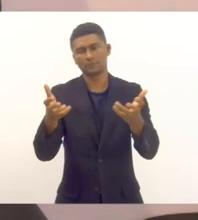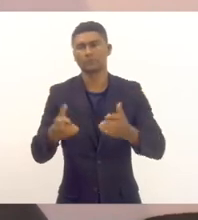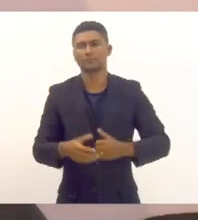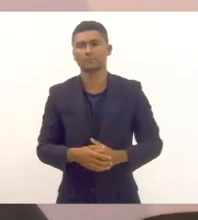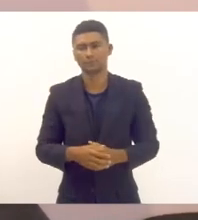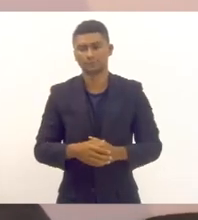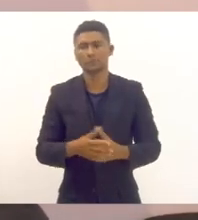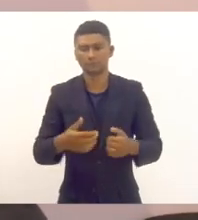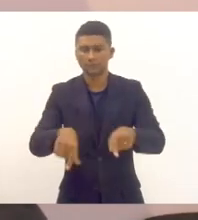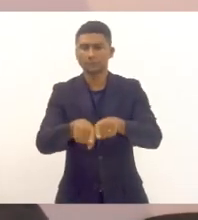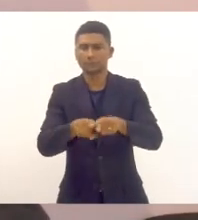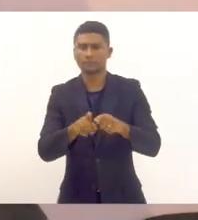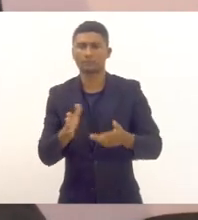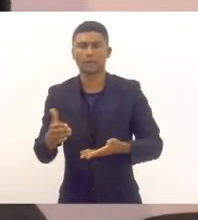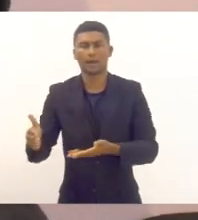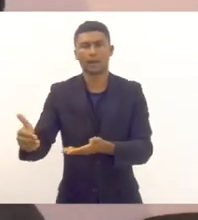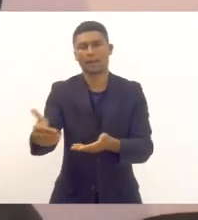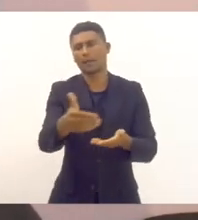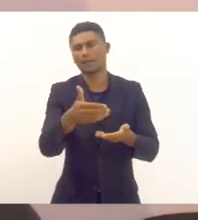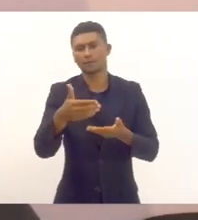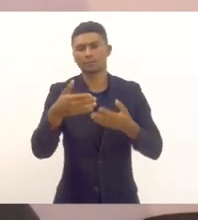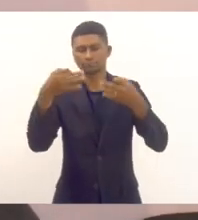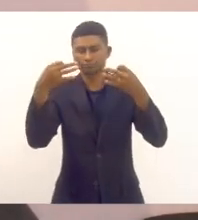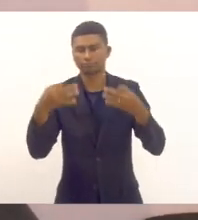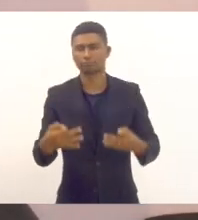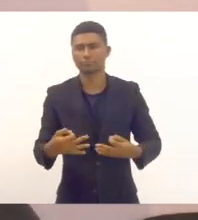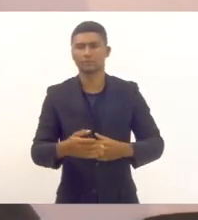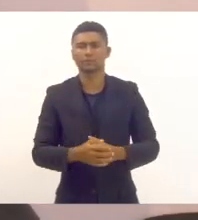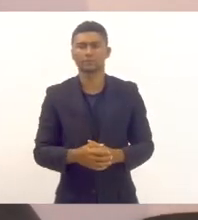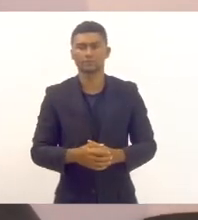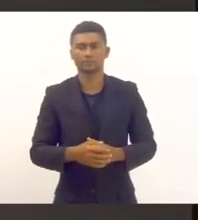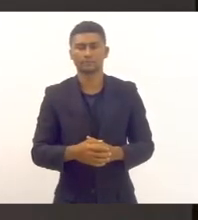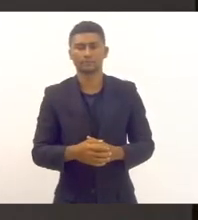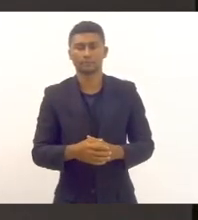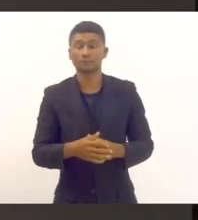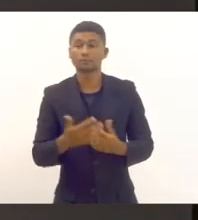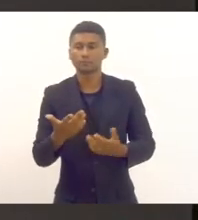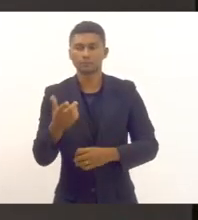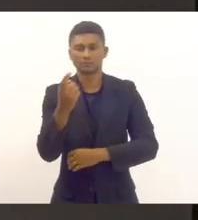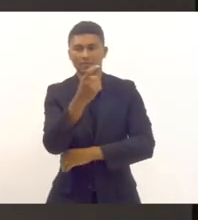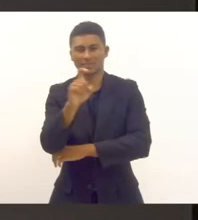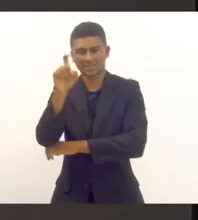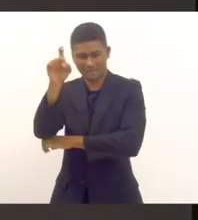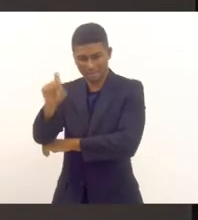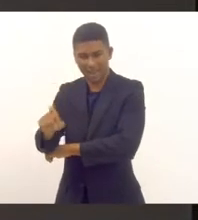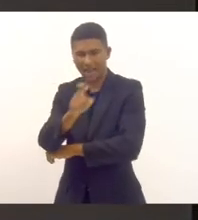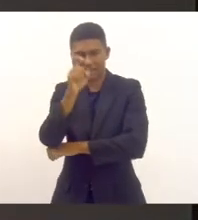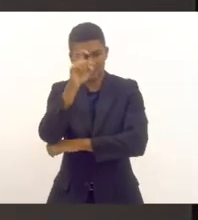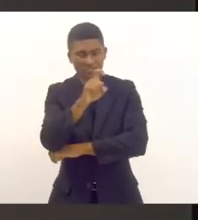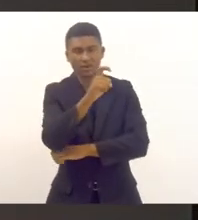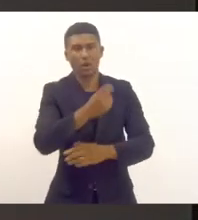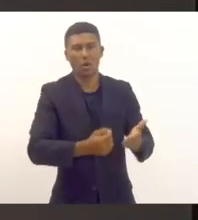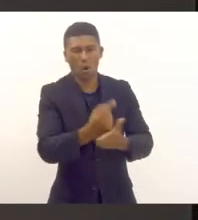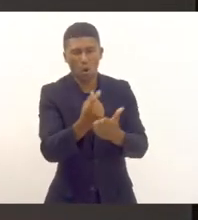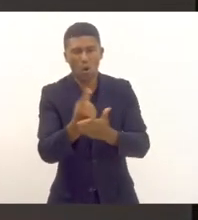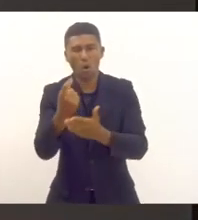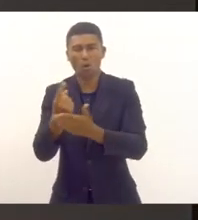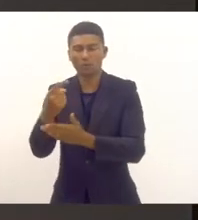e arrecadação. Pode passar, Rafinha. Estimativa de compras de guindaste perdida pelo Estado do Rio de Janeiro.